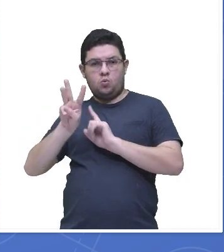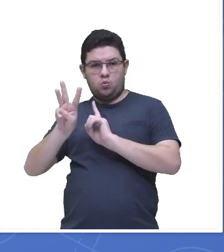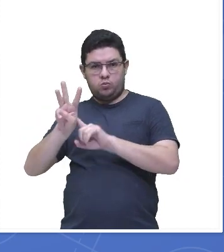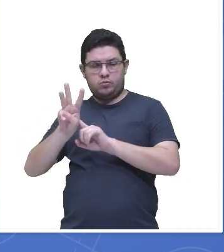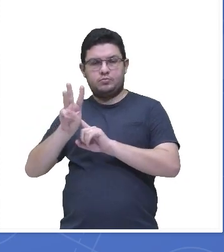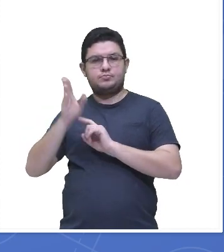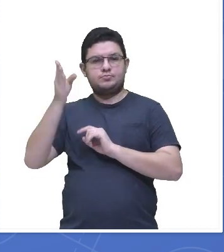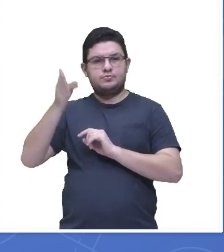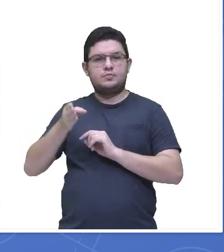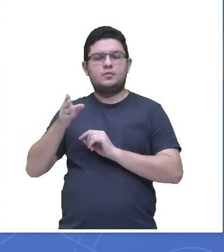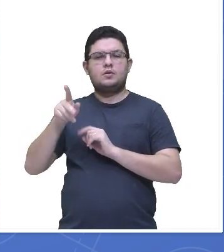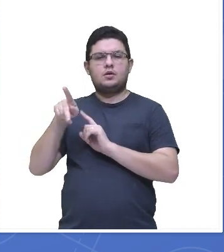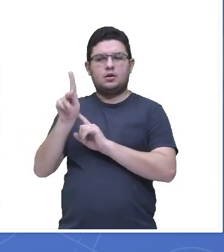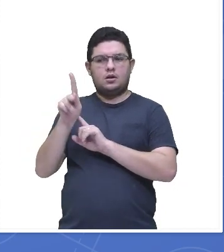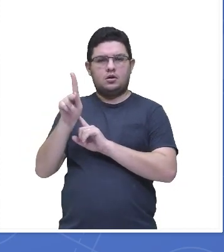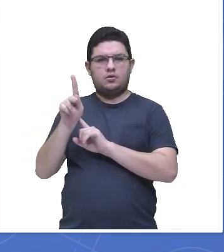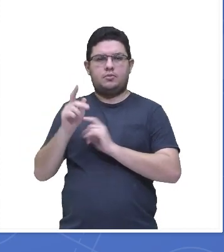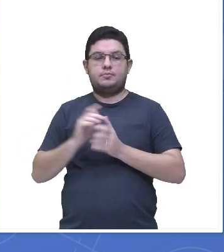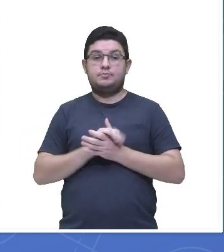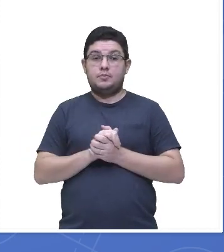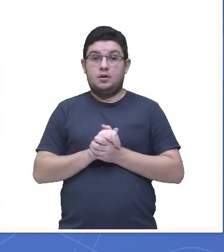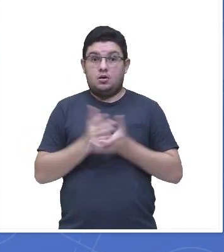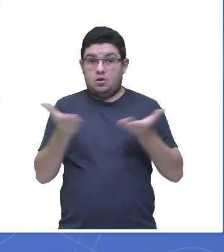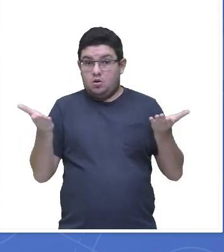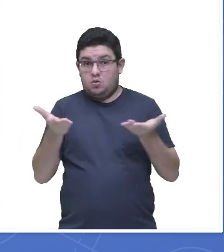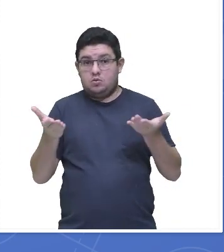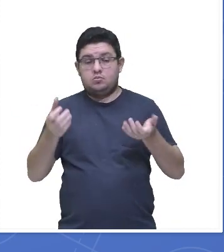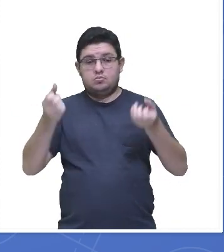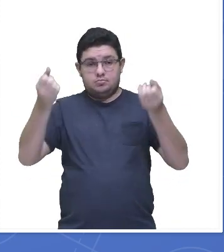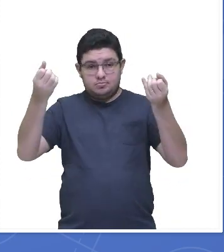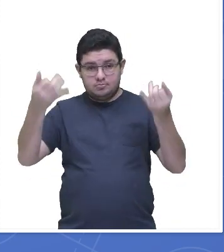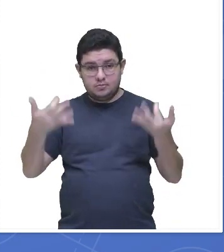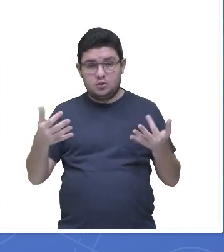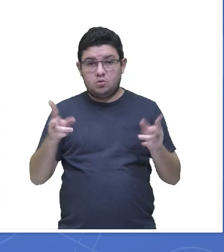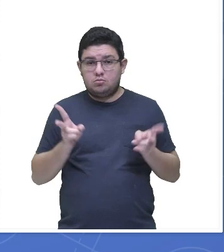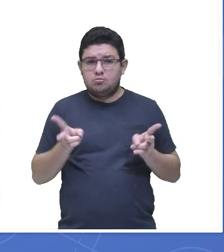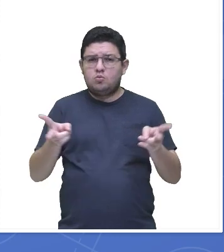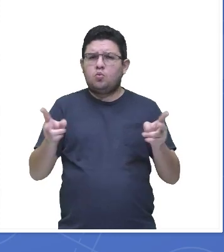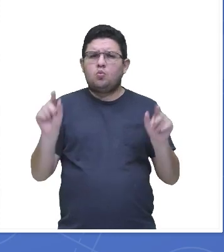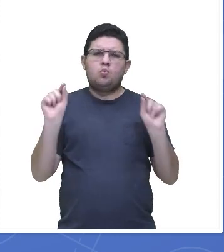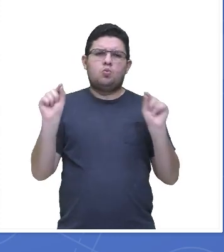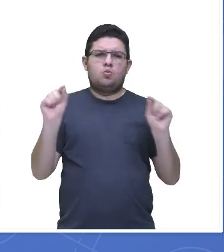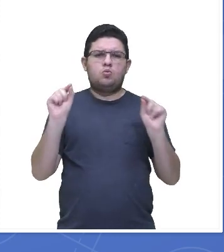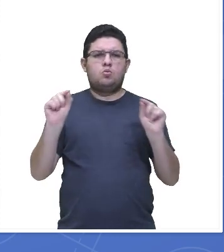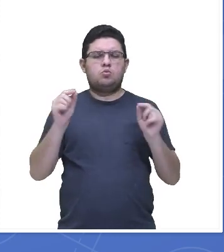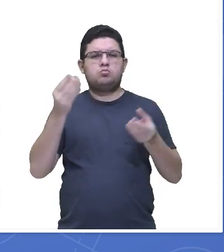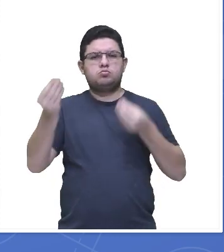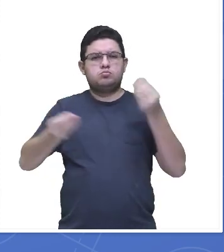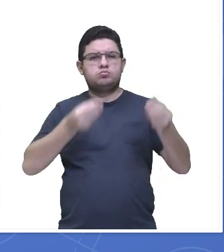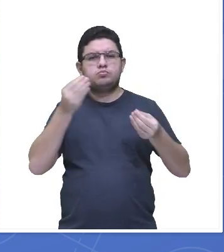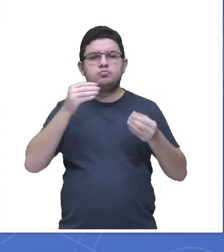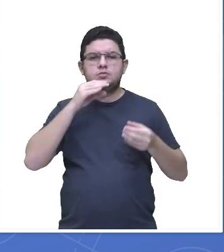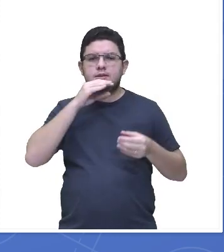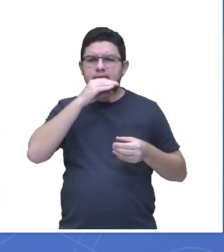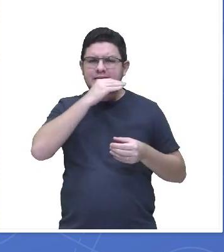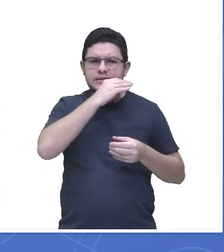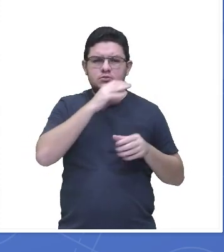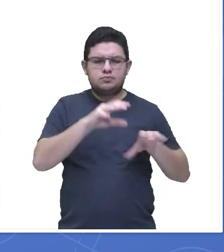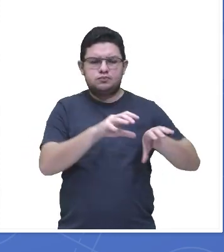E agora vamos continuar então aqui falando dos processos de transmissão do calor, agora falando sobre